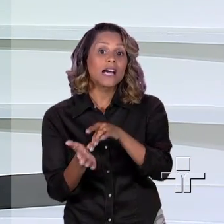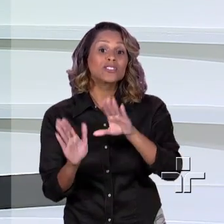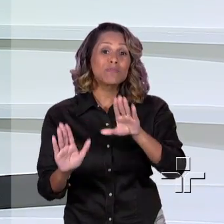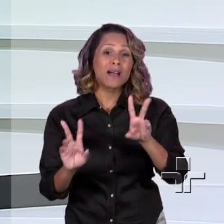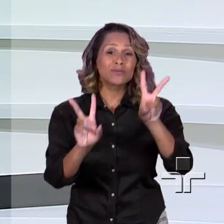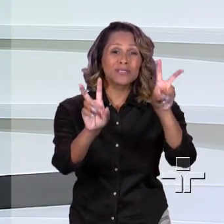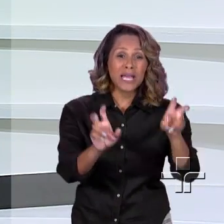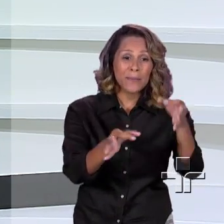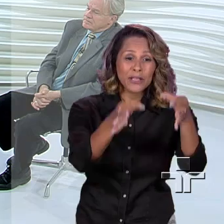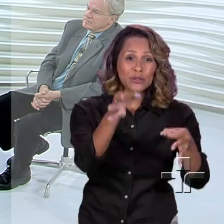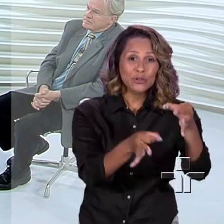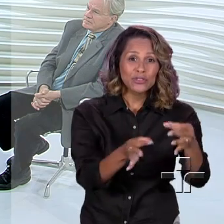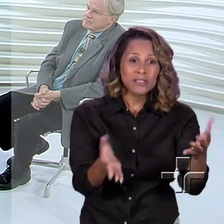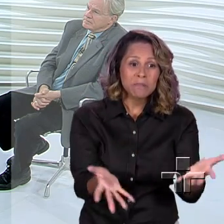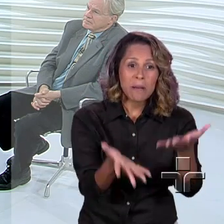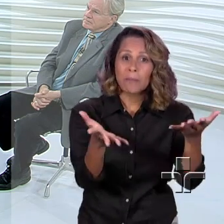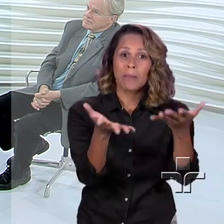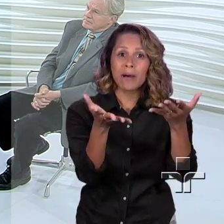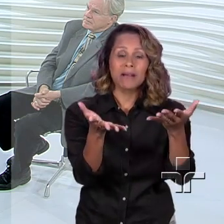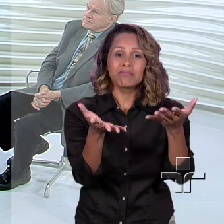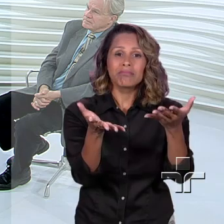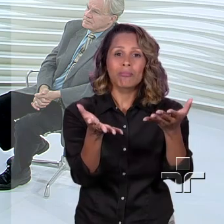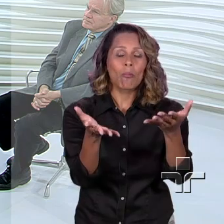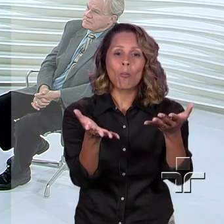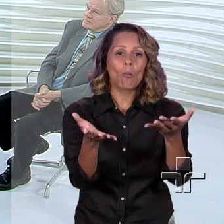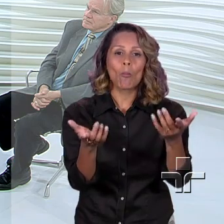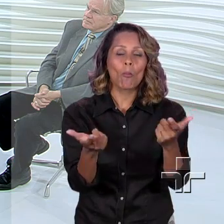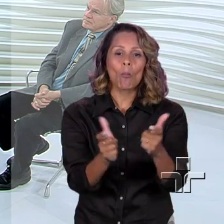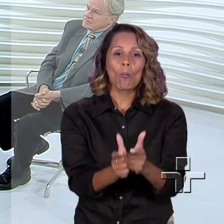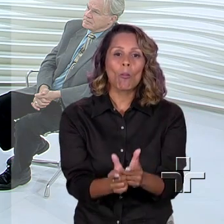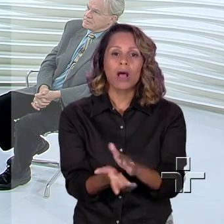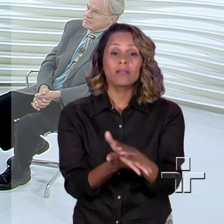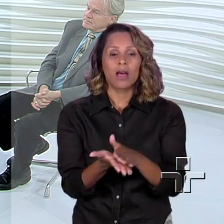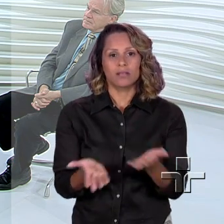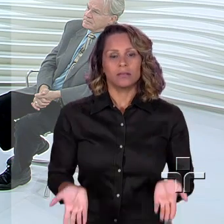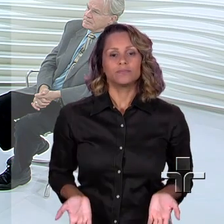Você também vê essa mesma diferença entre a Dilma,